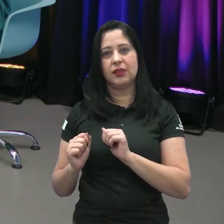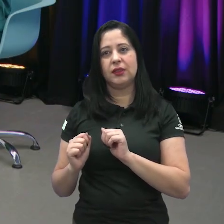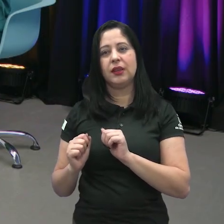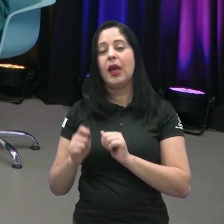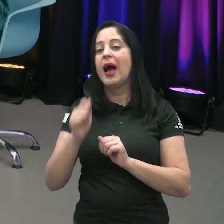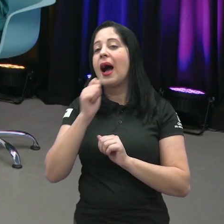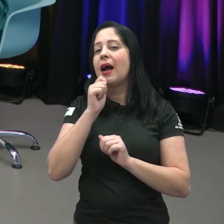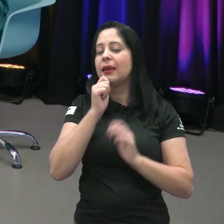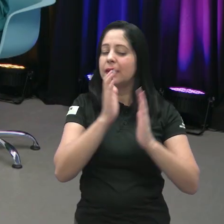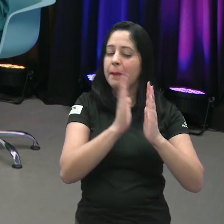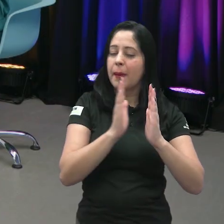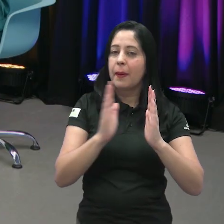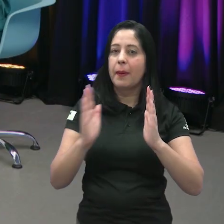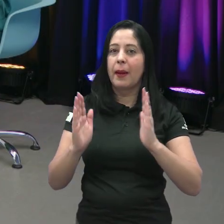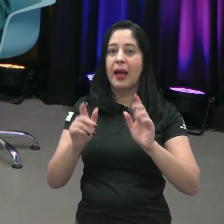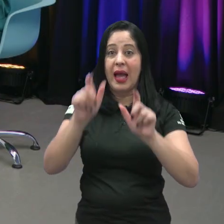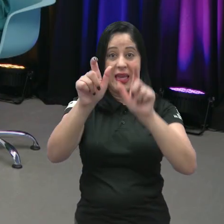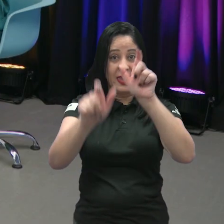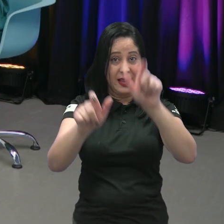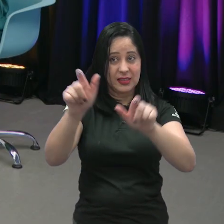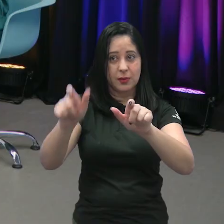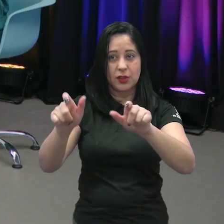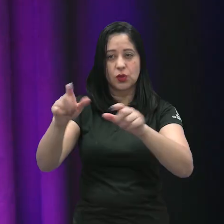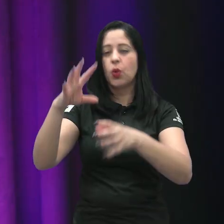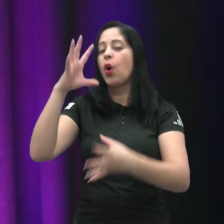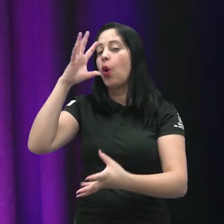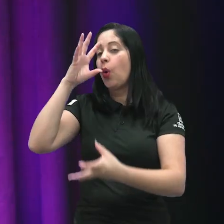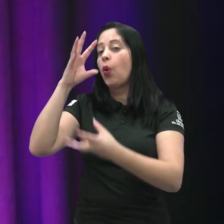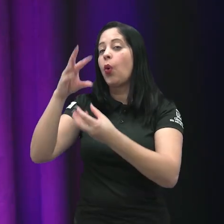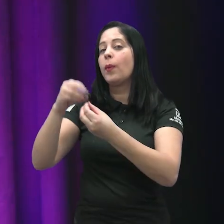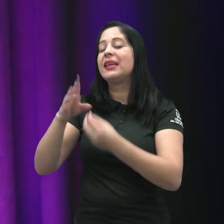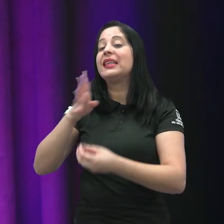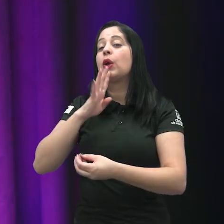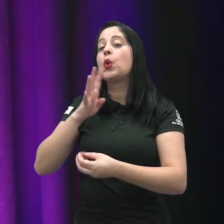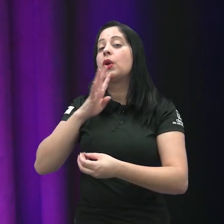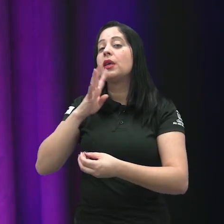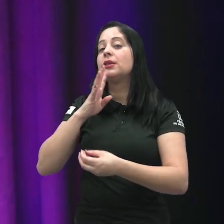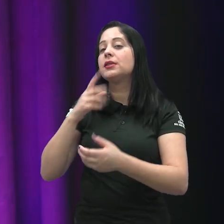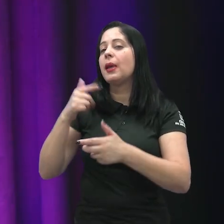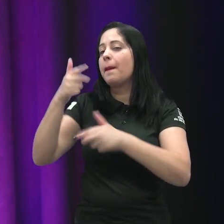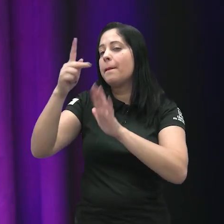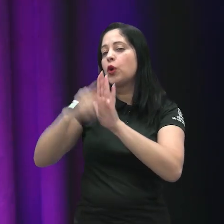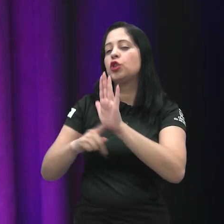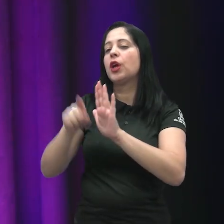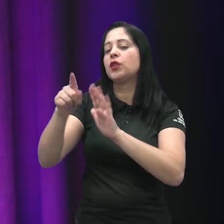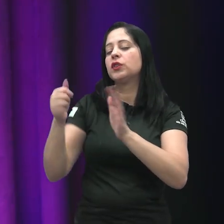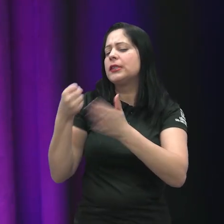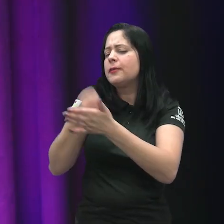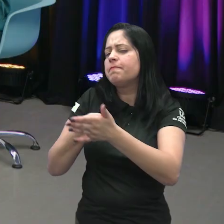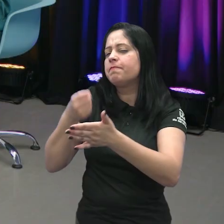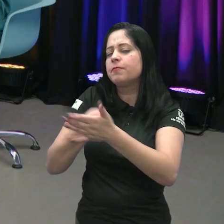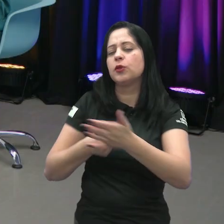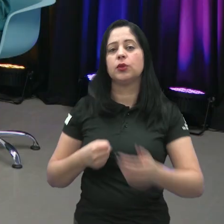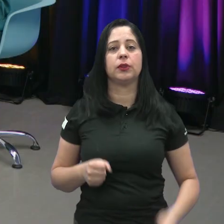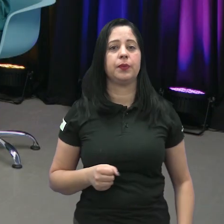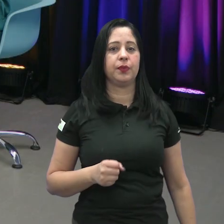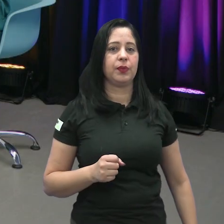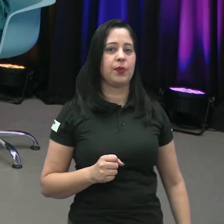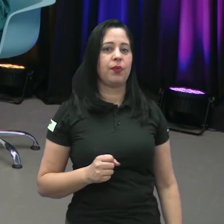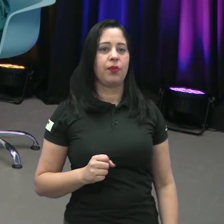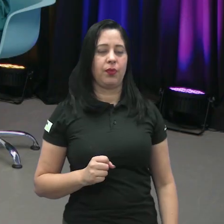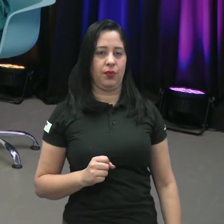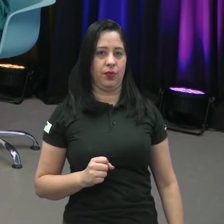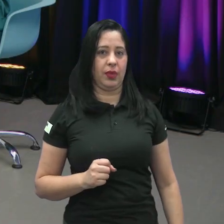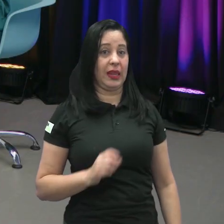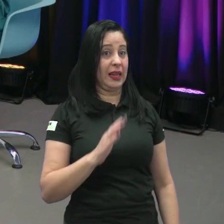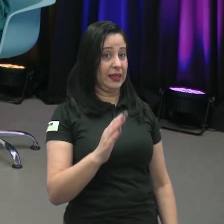ou estão em tramitações, para que as pessoas lá de casa conheçam um pouquinho aí do que você está batalhando. Então, aí uma